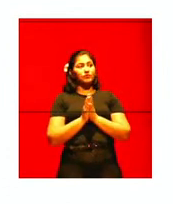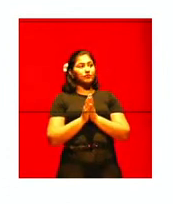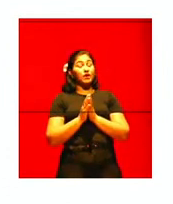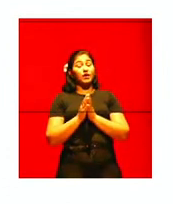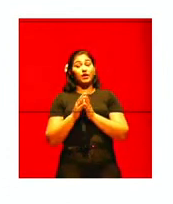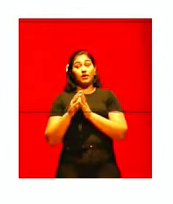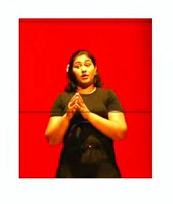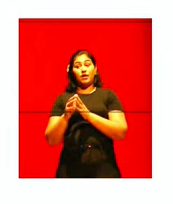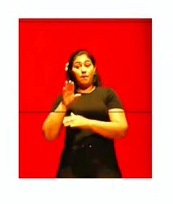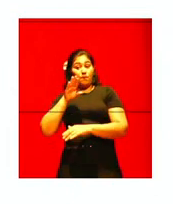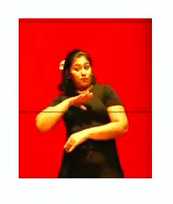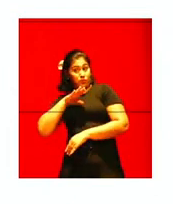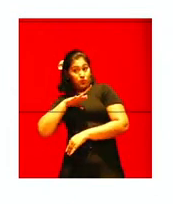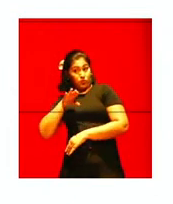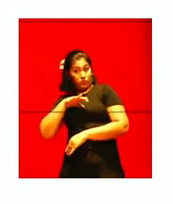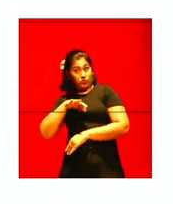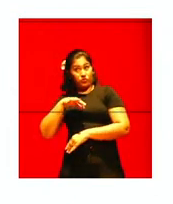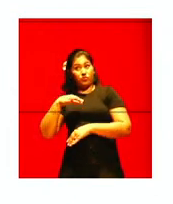A língua padrão,